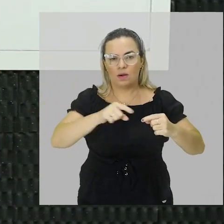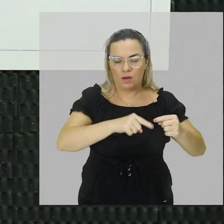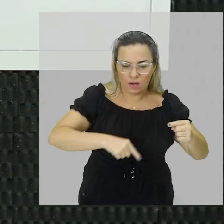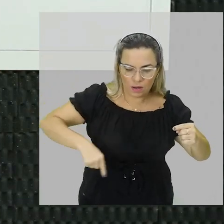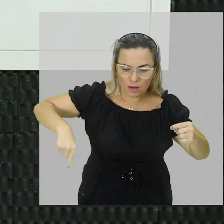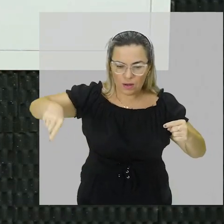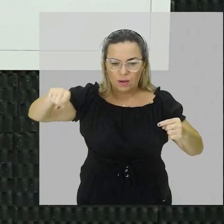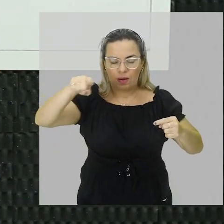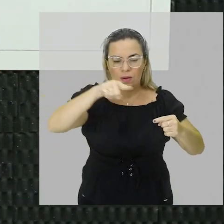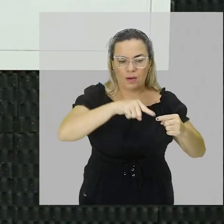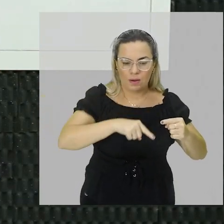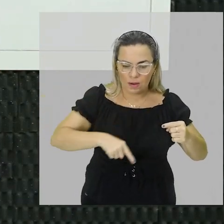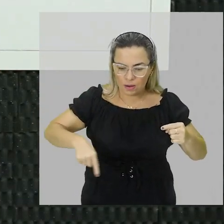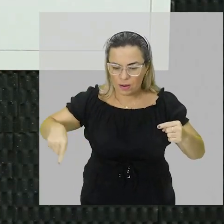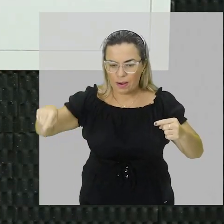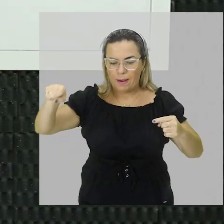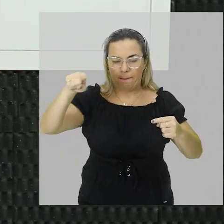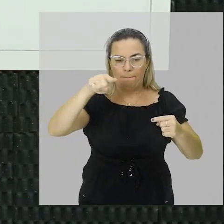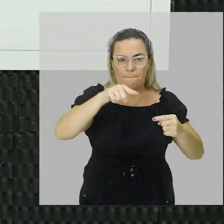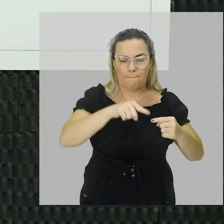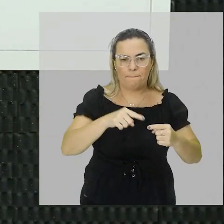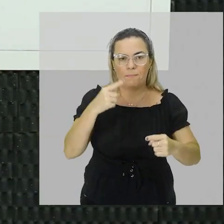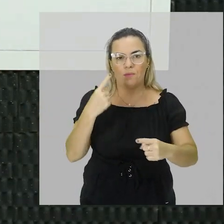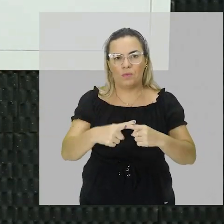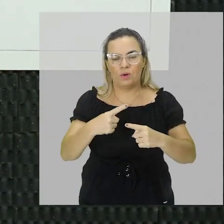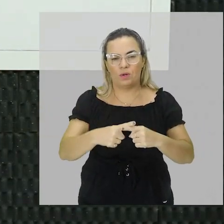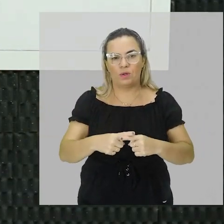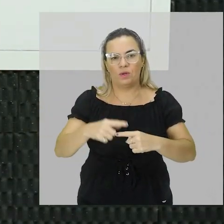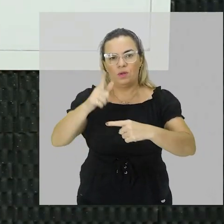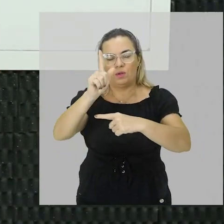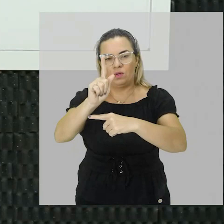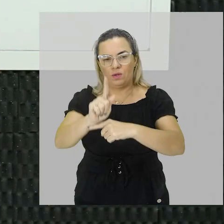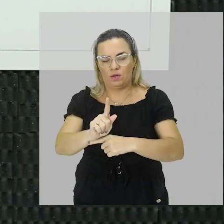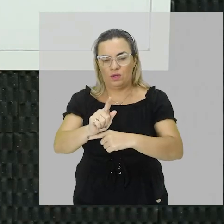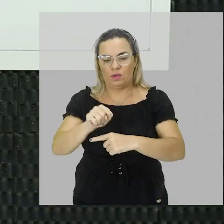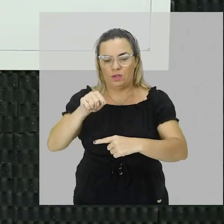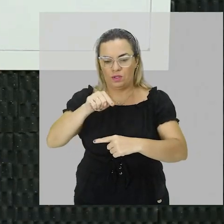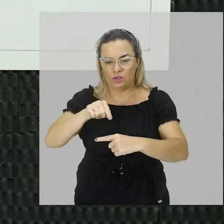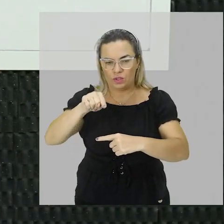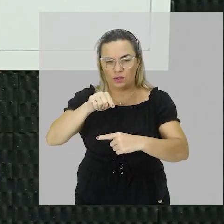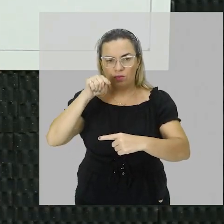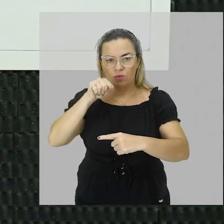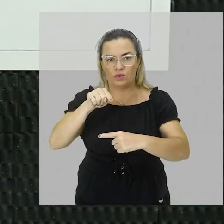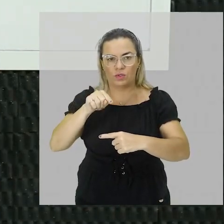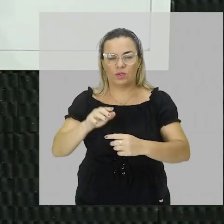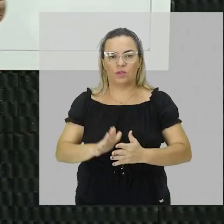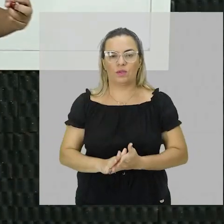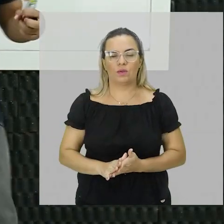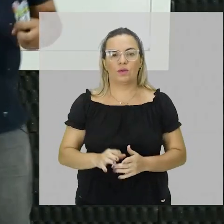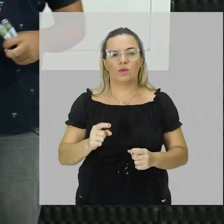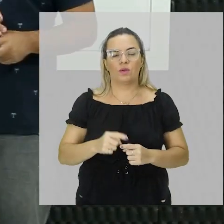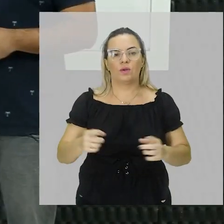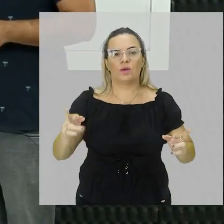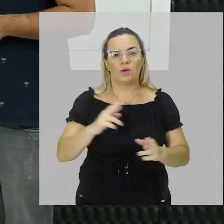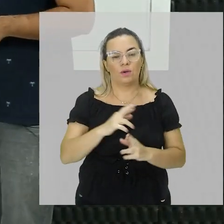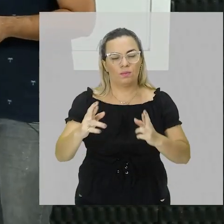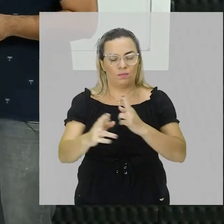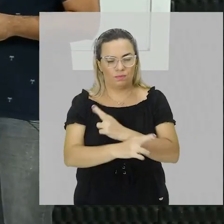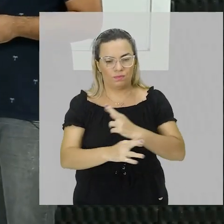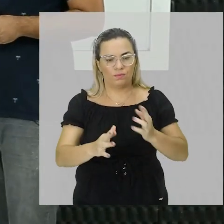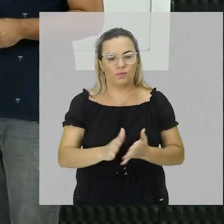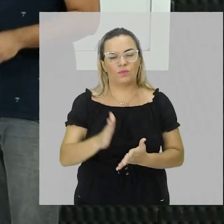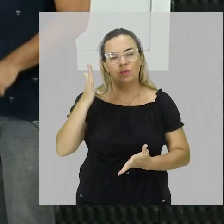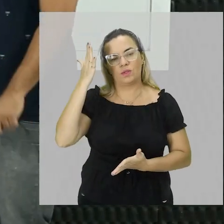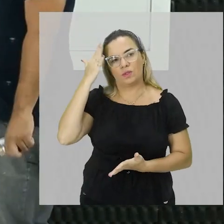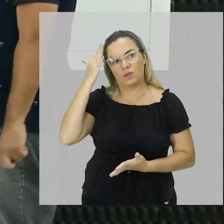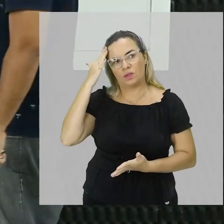né, de forma circular, por conta desta gravidade que se encontra no centro. Tá ok? Então, por isso que a gente tem que levar em consideração essa